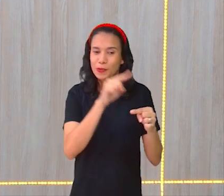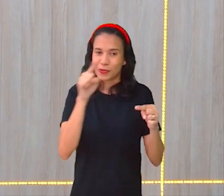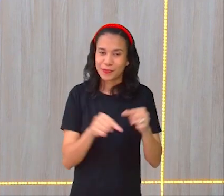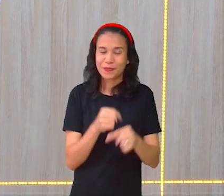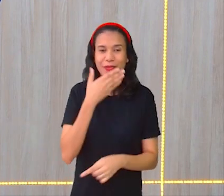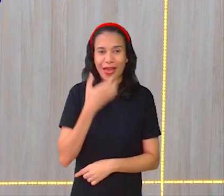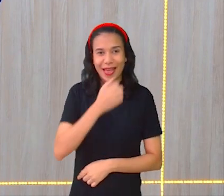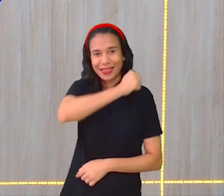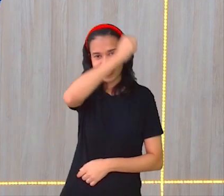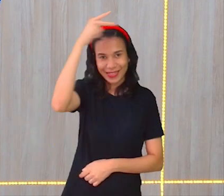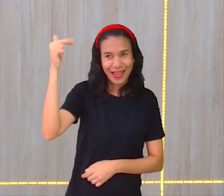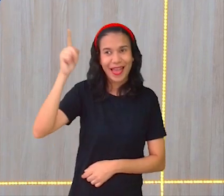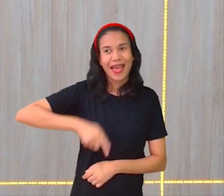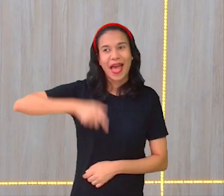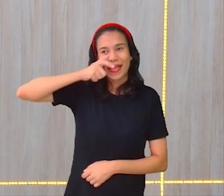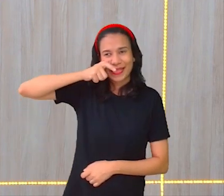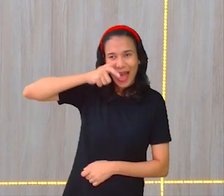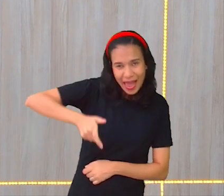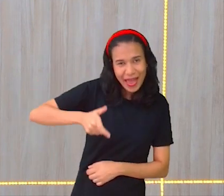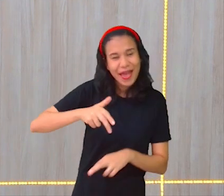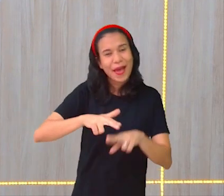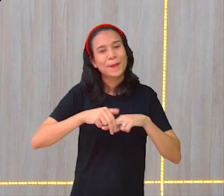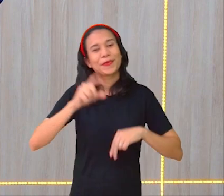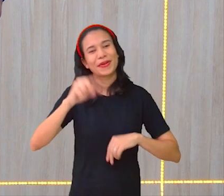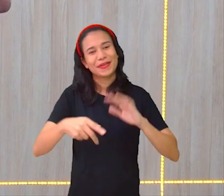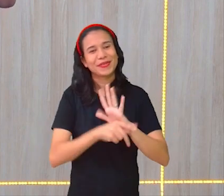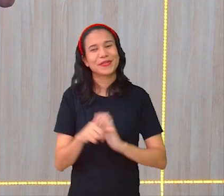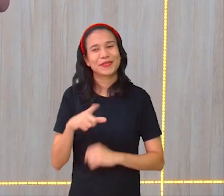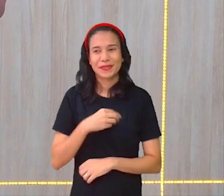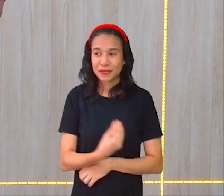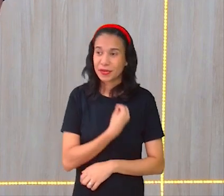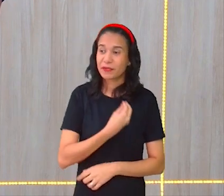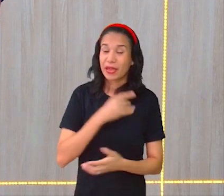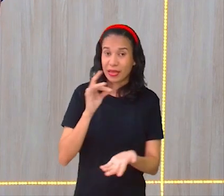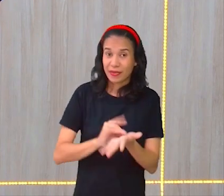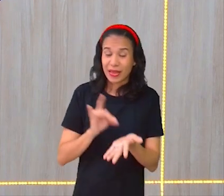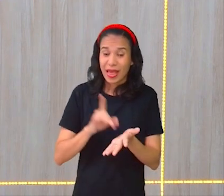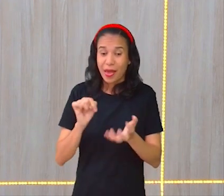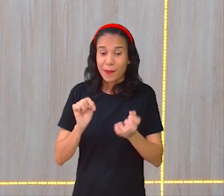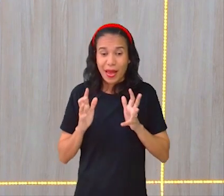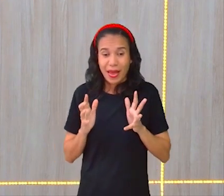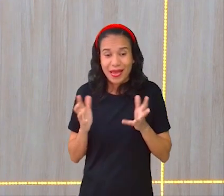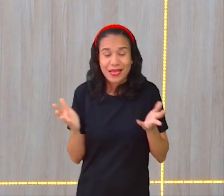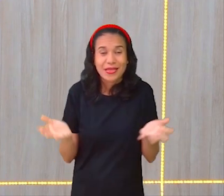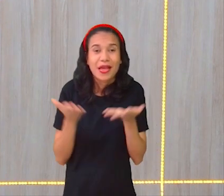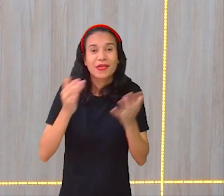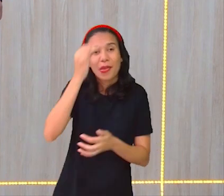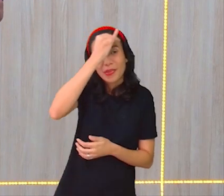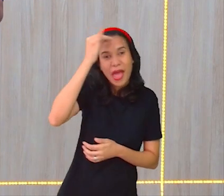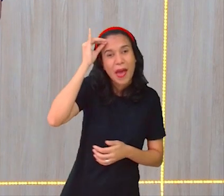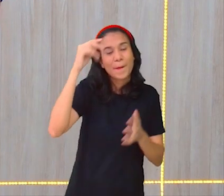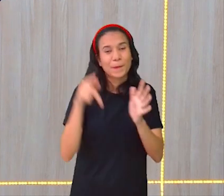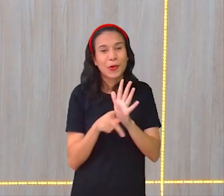pastoril é muito interessante porque é um dos folguedos mais puros, assim, do ponto de vista do